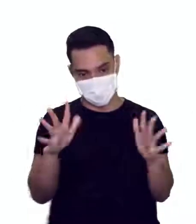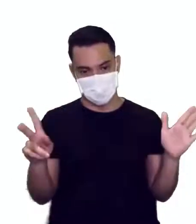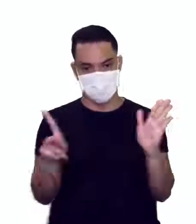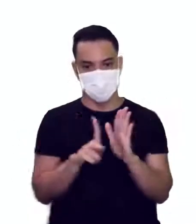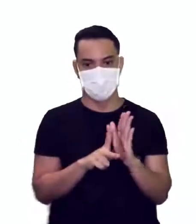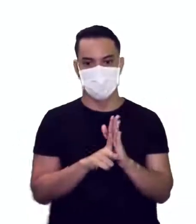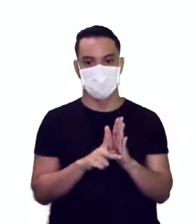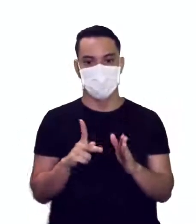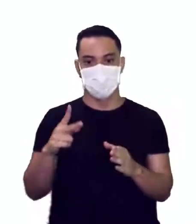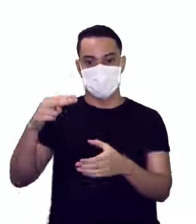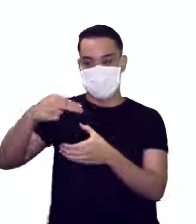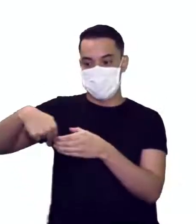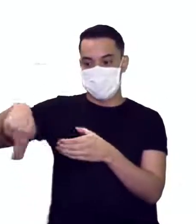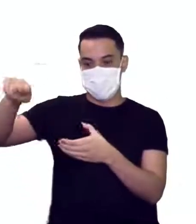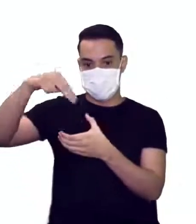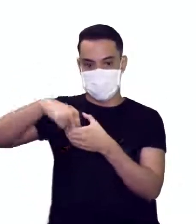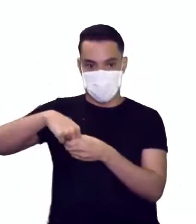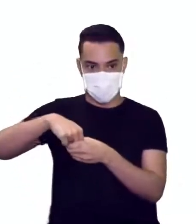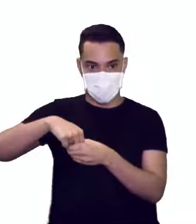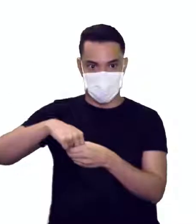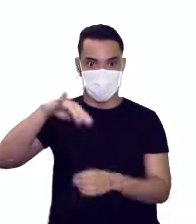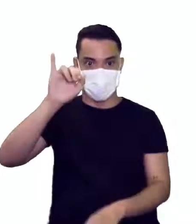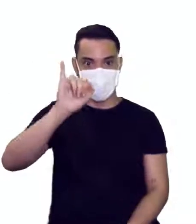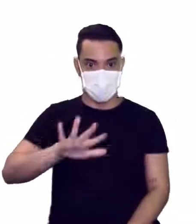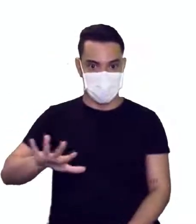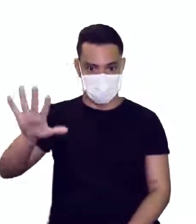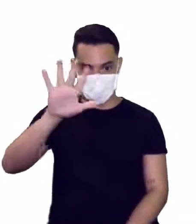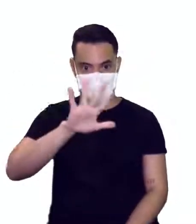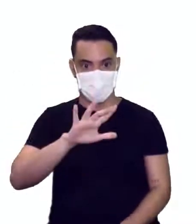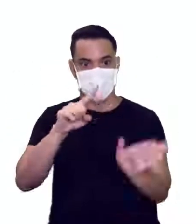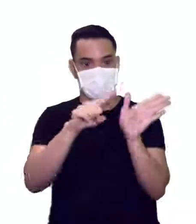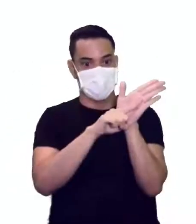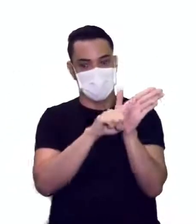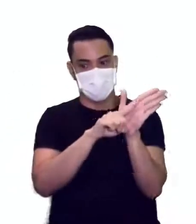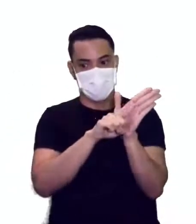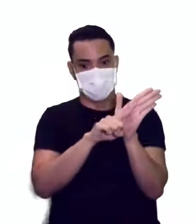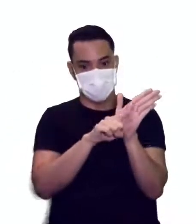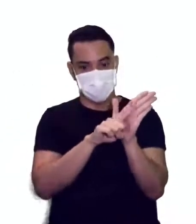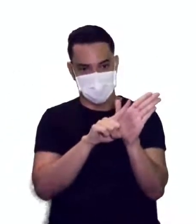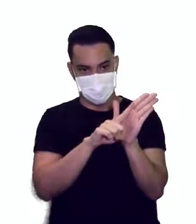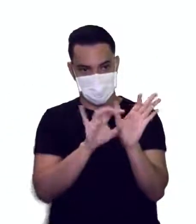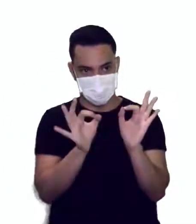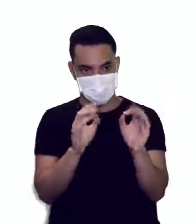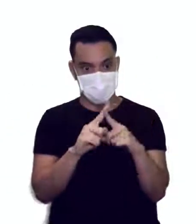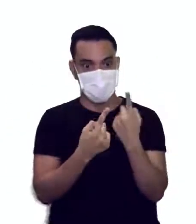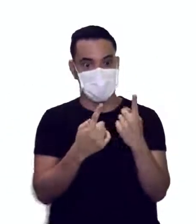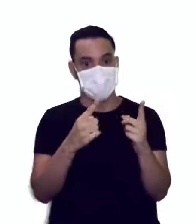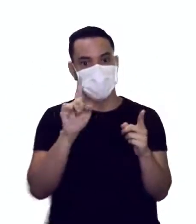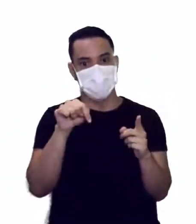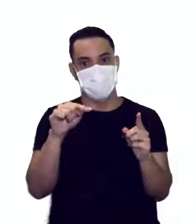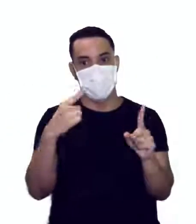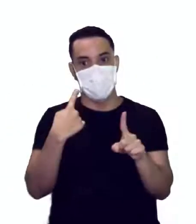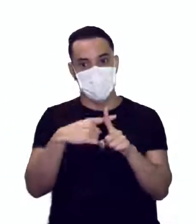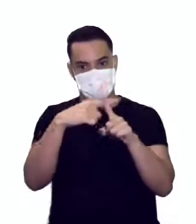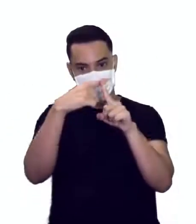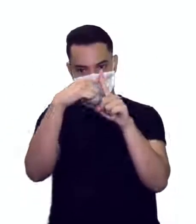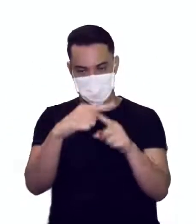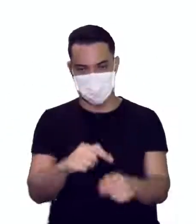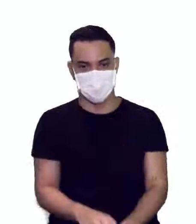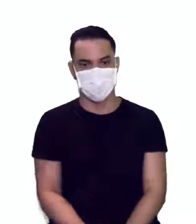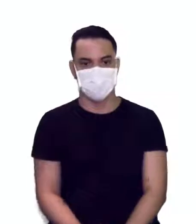esfera neutra. Pessoal, ali na imagem tá negativo, tá? Mas vamos ver o enunciado, tá